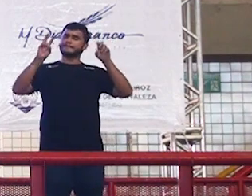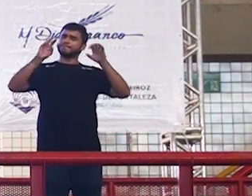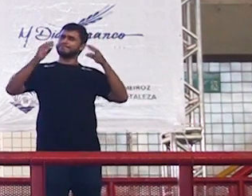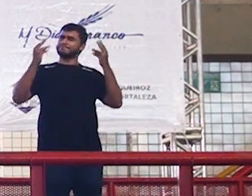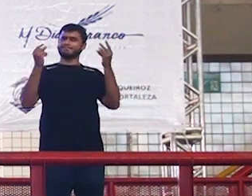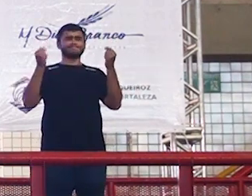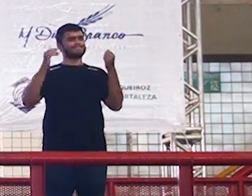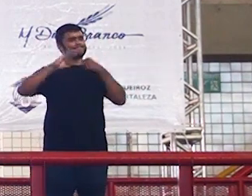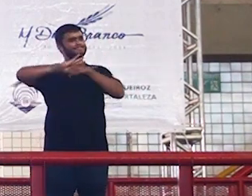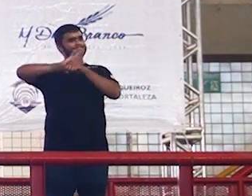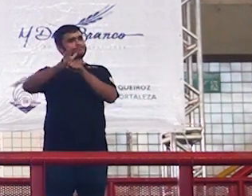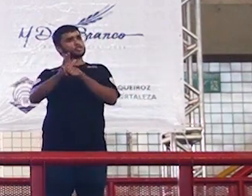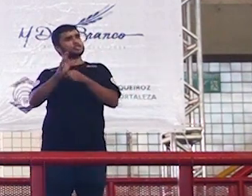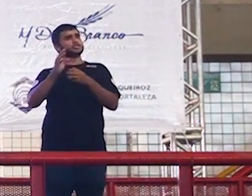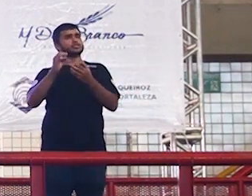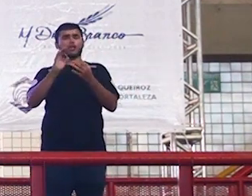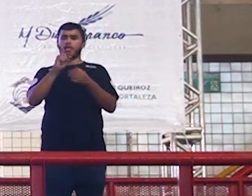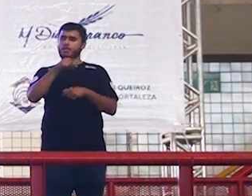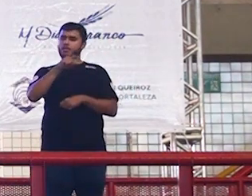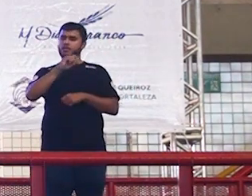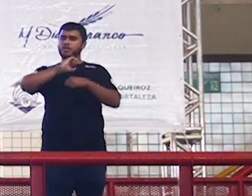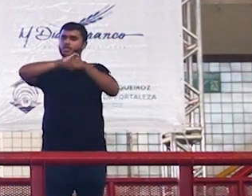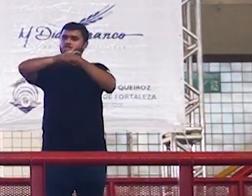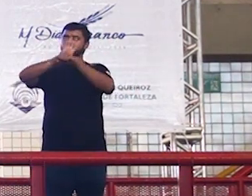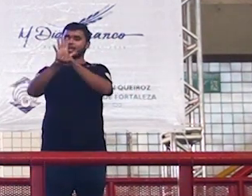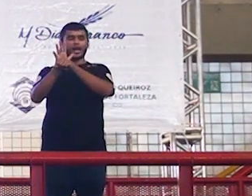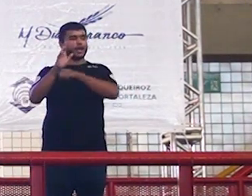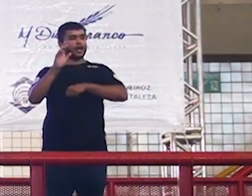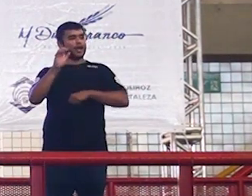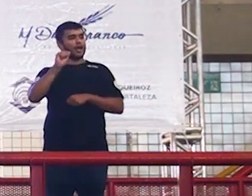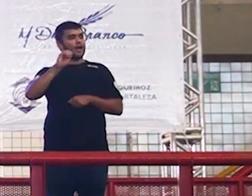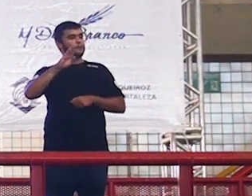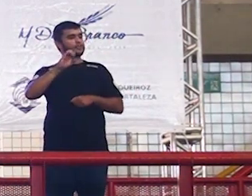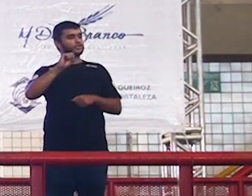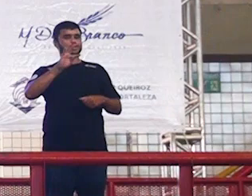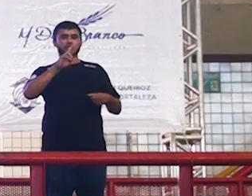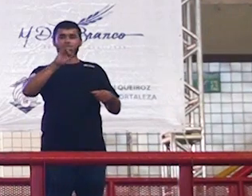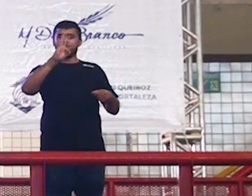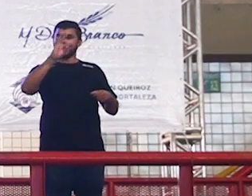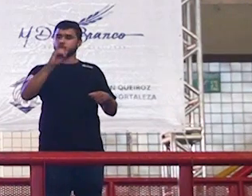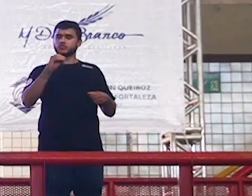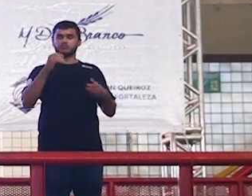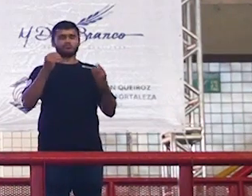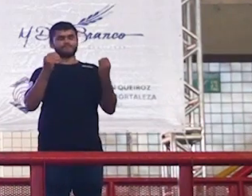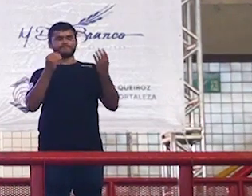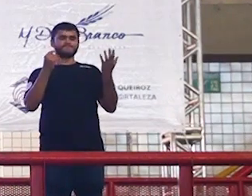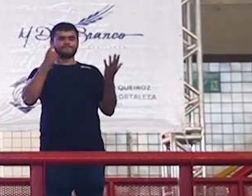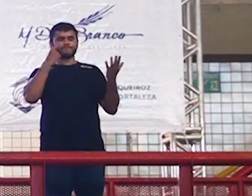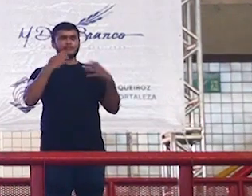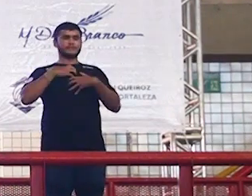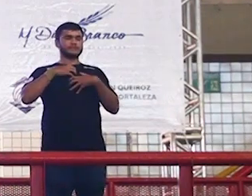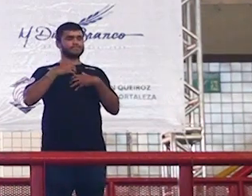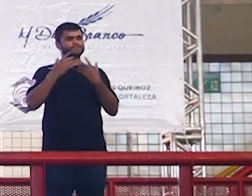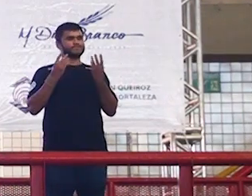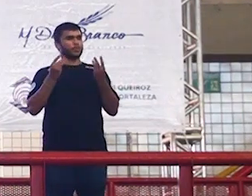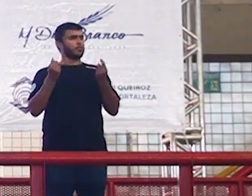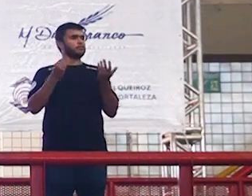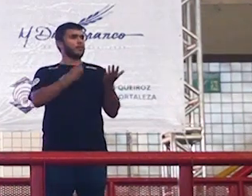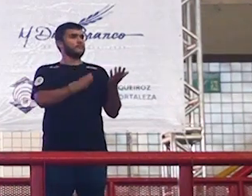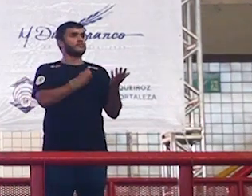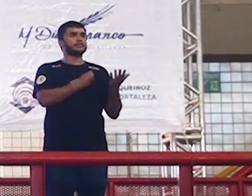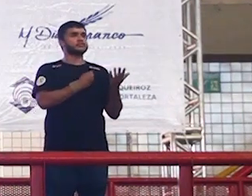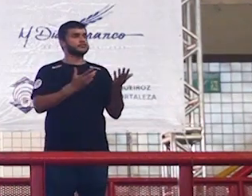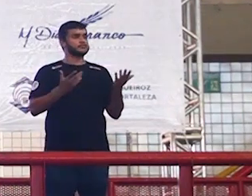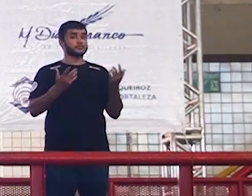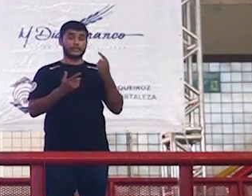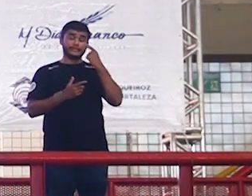de ser um tema subjetivo, mas o cara entendeu. Agora, Dionísio, pelo amor de Deus, Que áreas do conhecimento ia botar numa prova dessa?